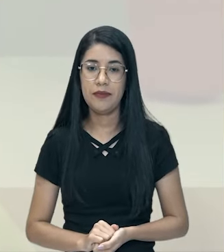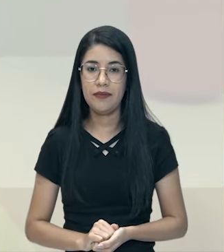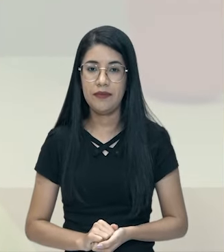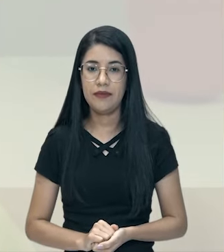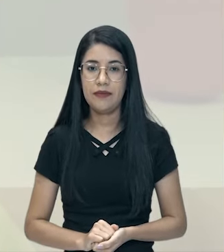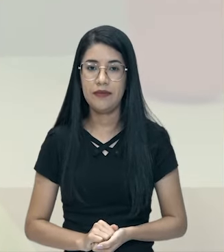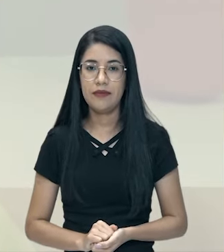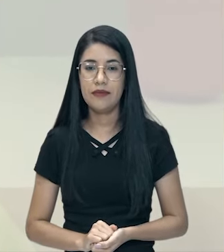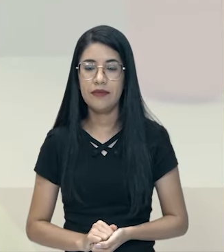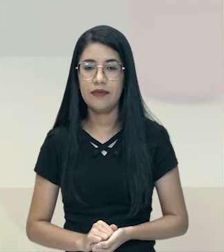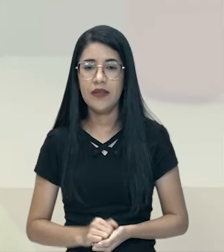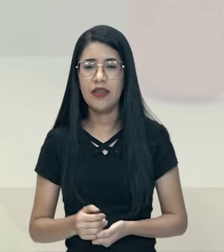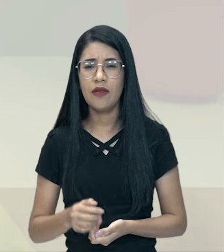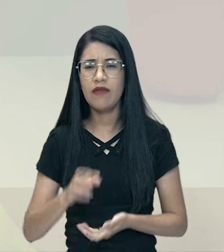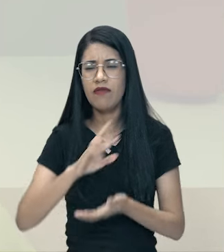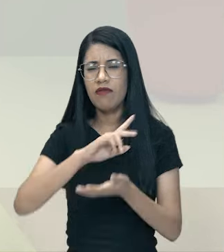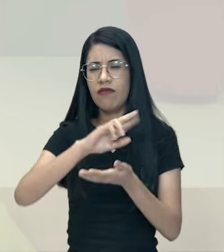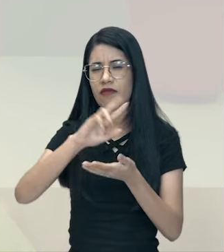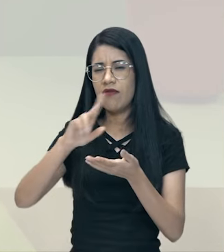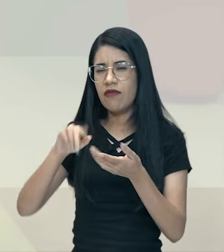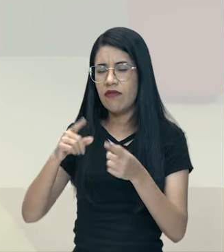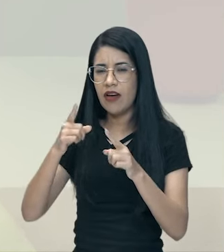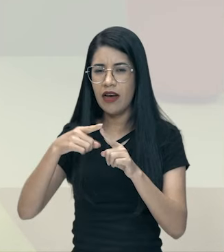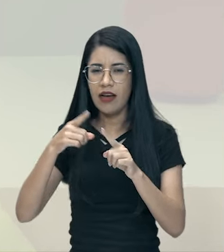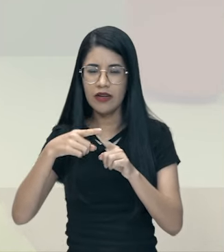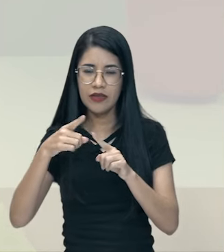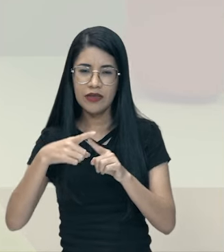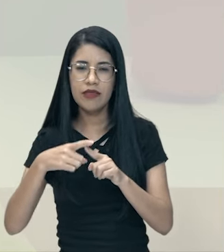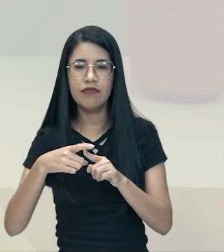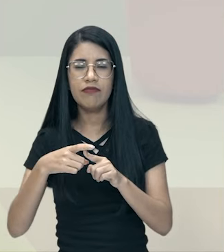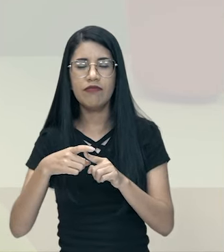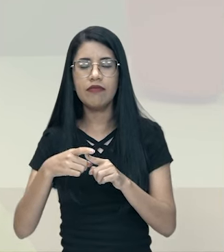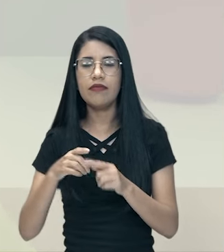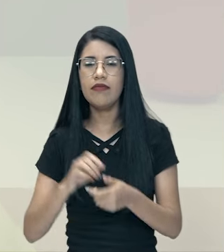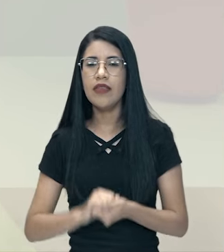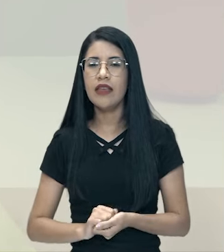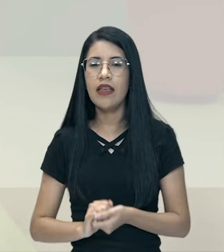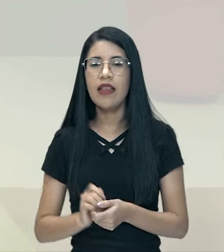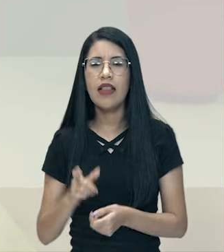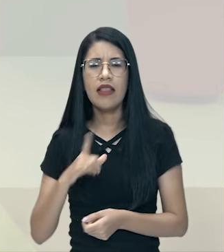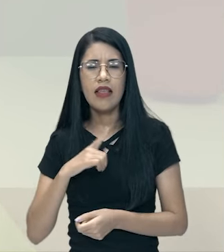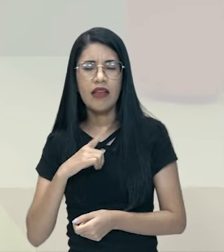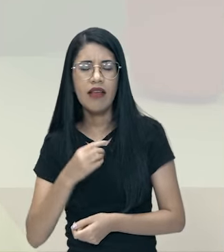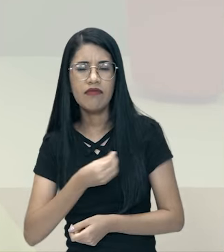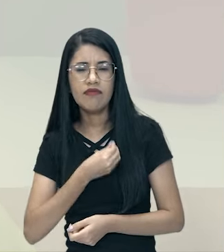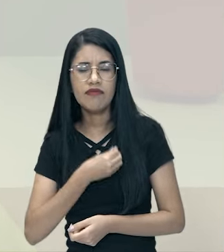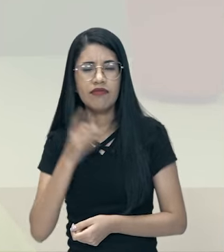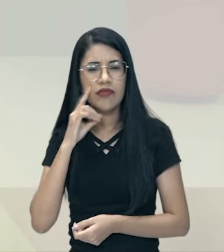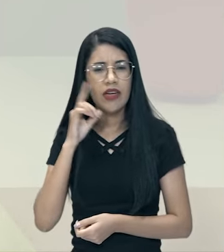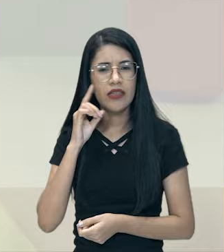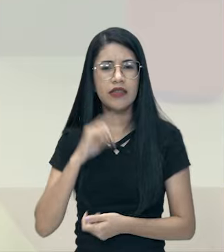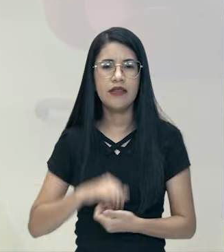Os diversos tipos de radiação estão mais presentes em nosso dia a dia do que podemos imaginar.